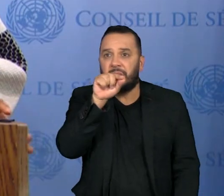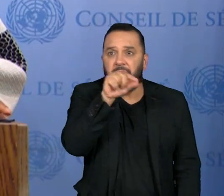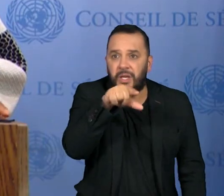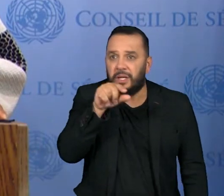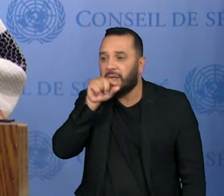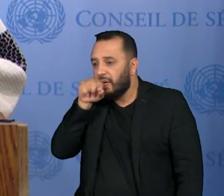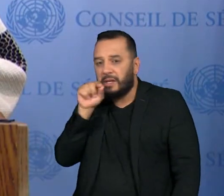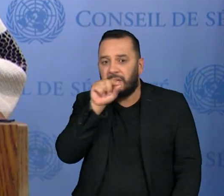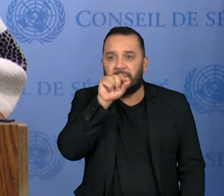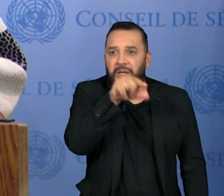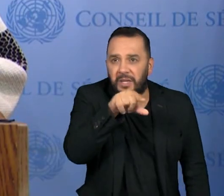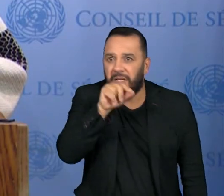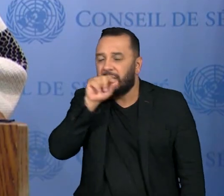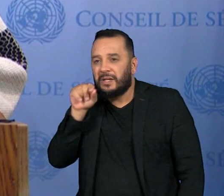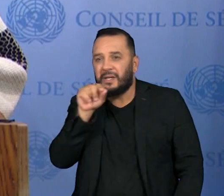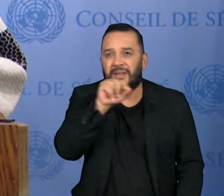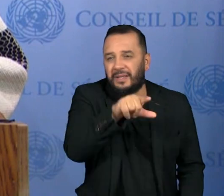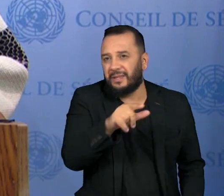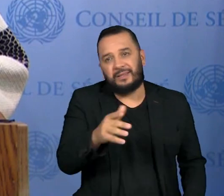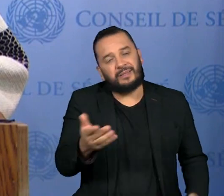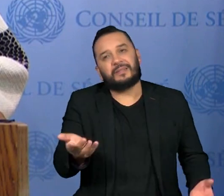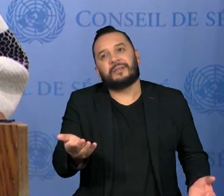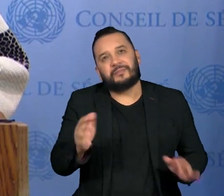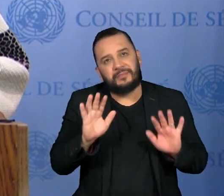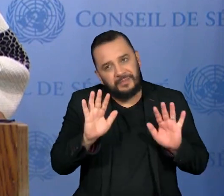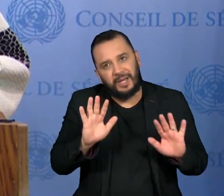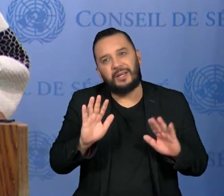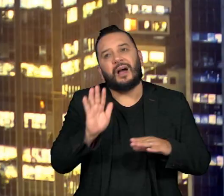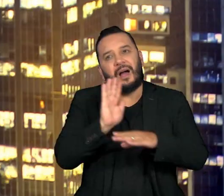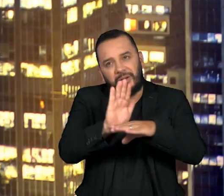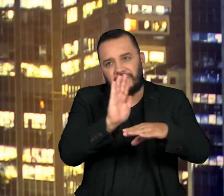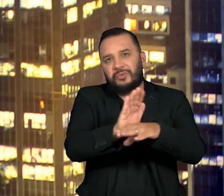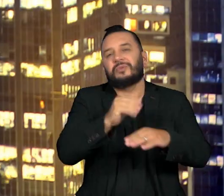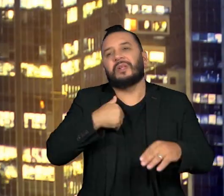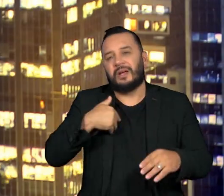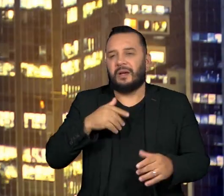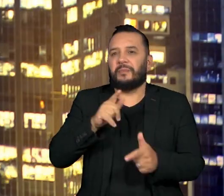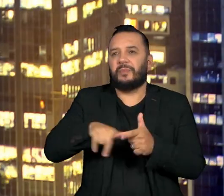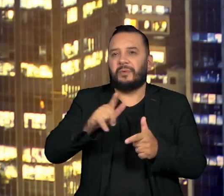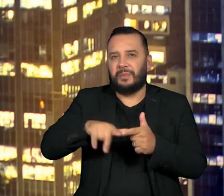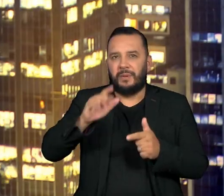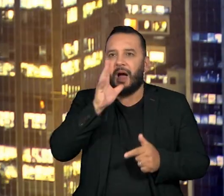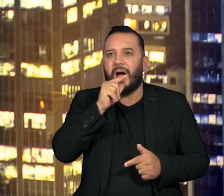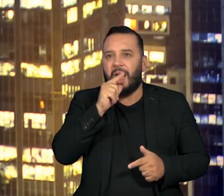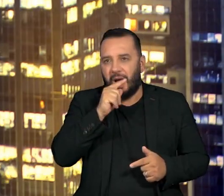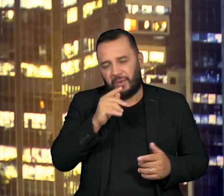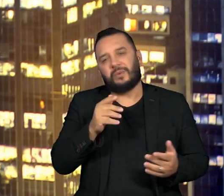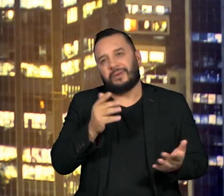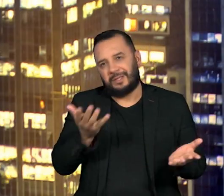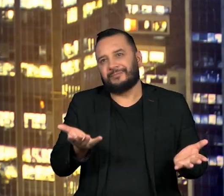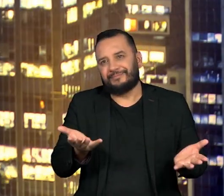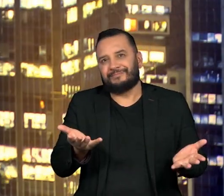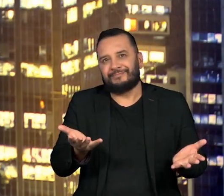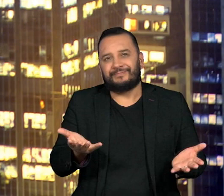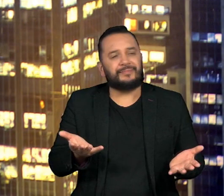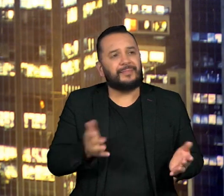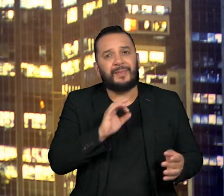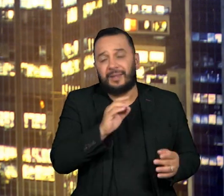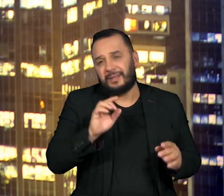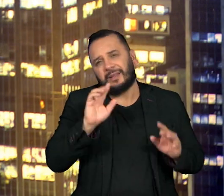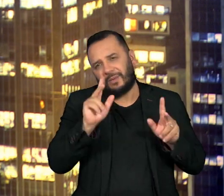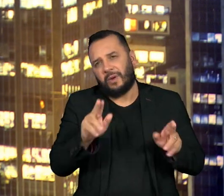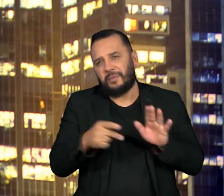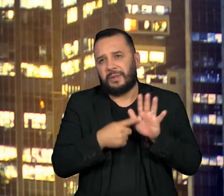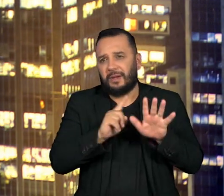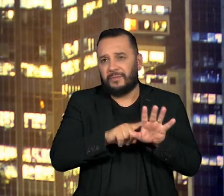pequena seja, ajudará a solucionar a crise global da água. Aí, nesse sentido, a gente pergunta o que cada cidadão pode fazer.